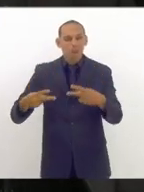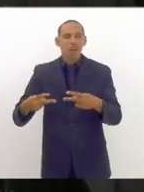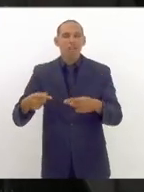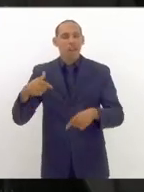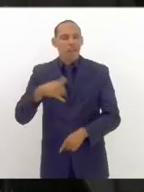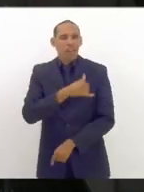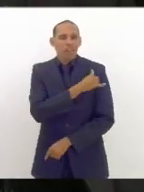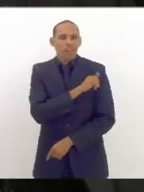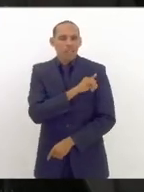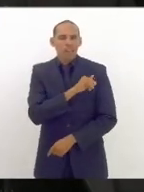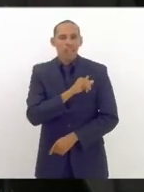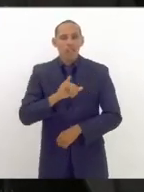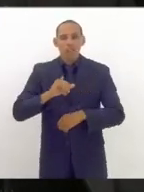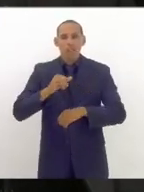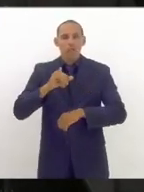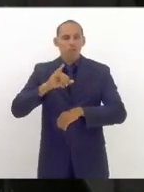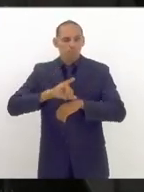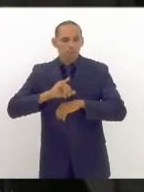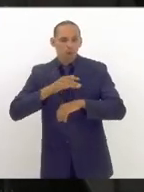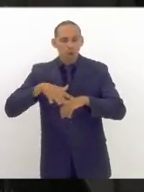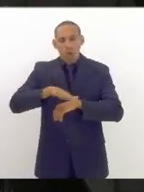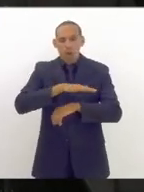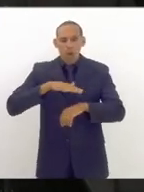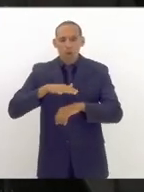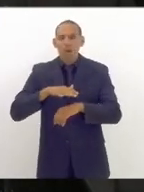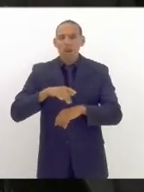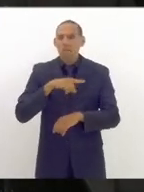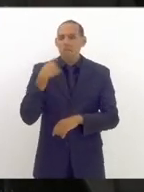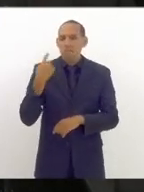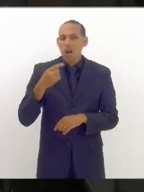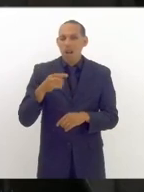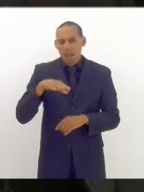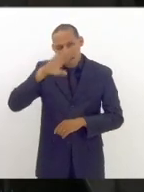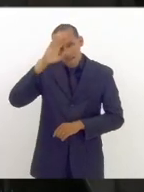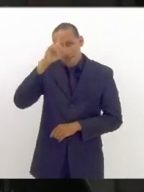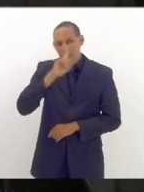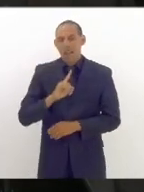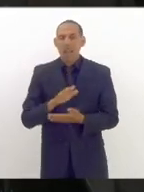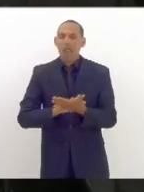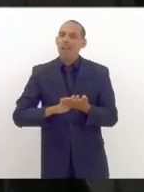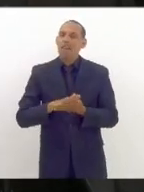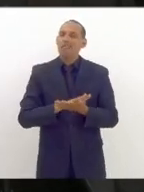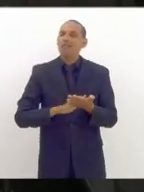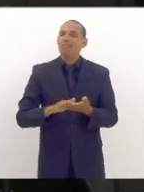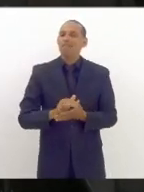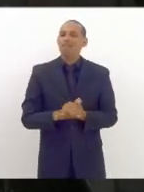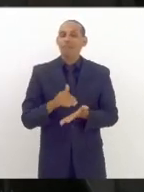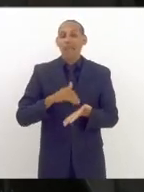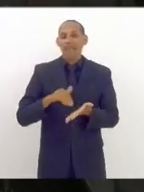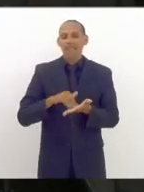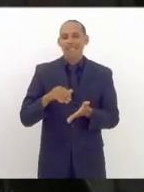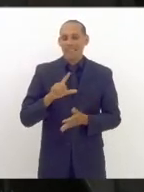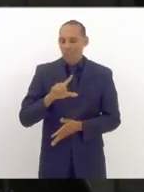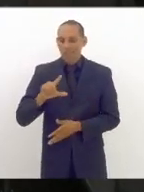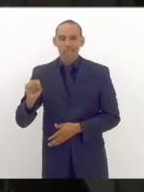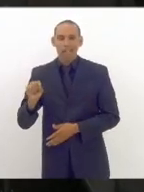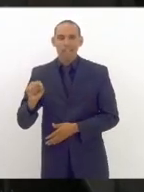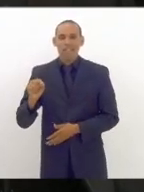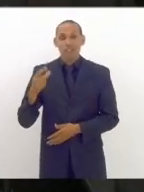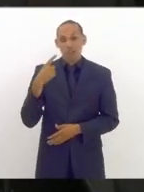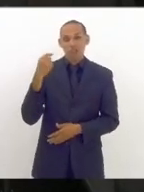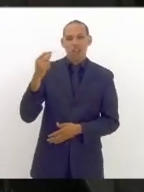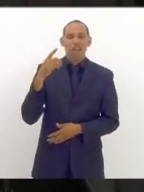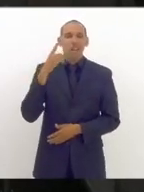Janeiro, a região metropolitana, não teve nenhum óbito por febre amarela. Saindo da secretaria, fui eleito